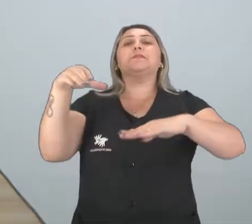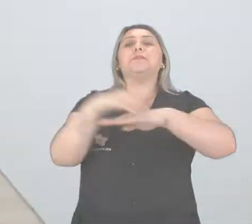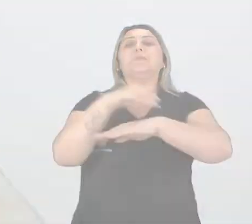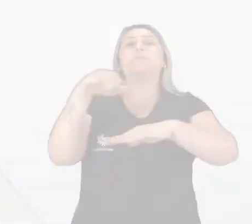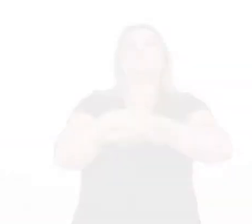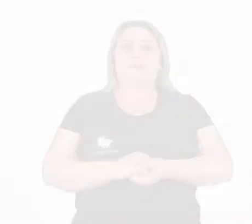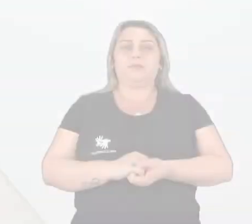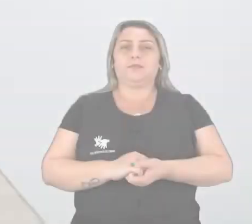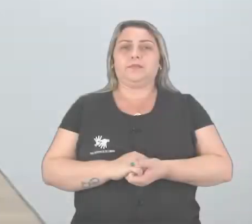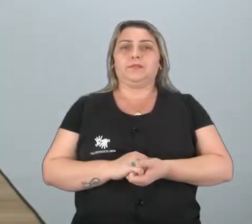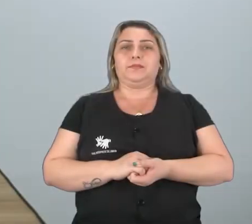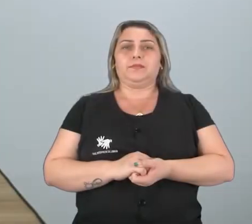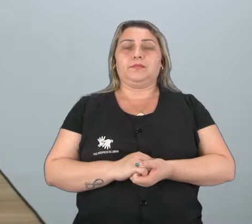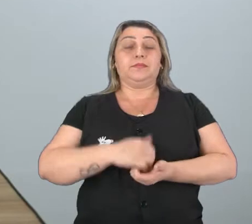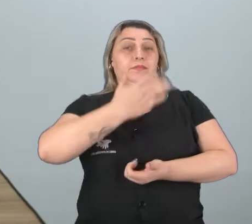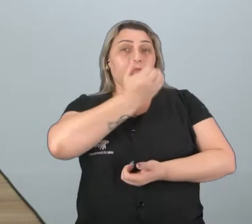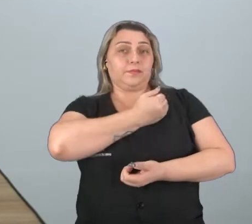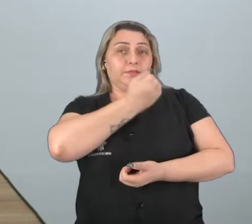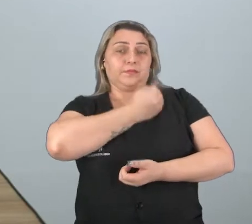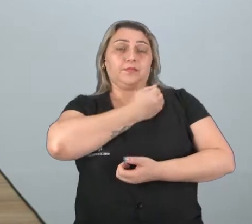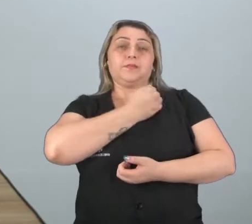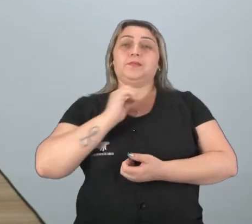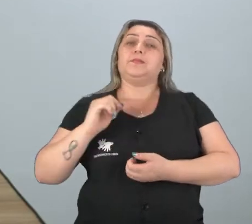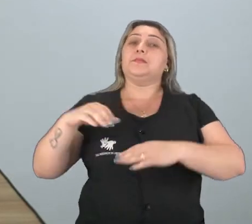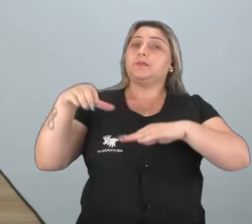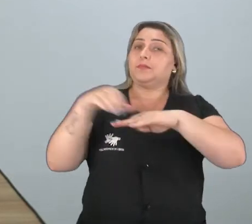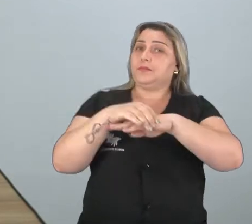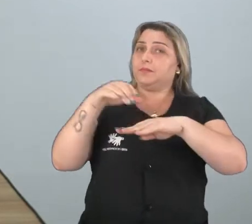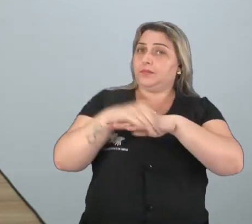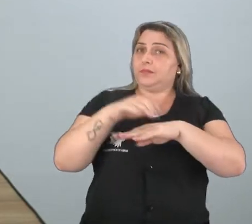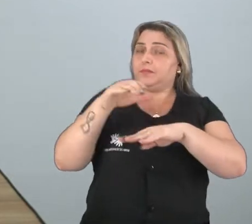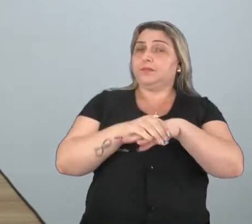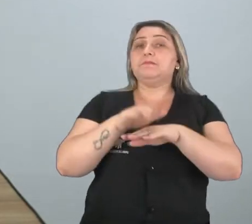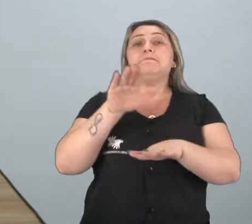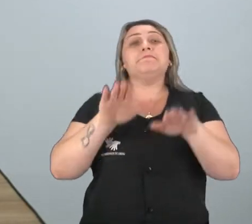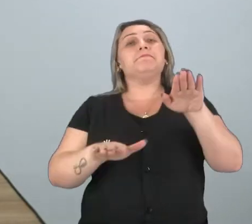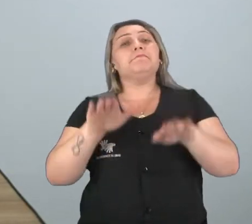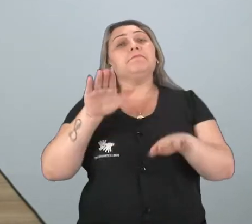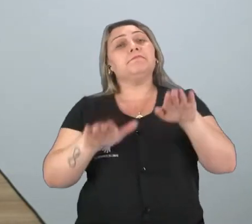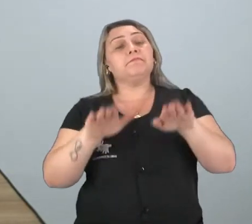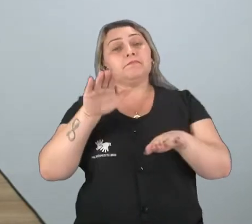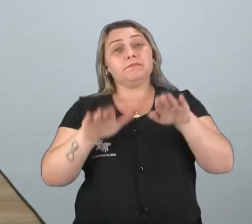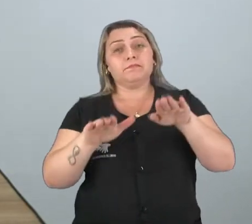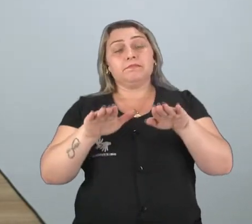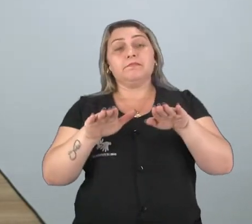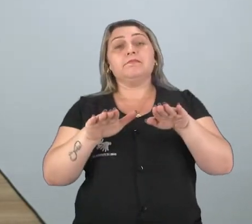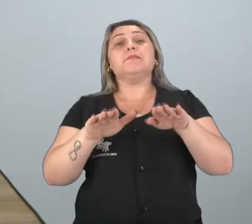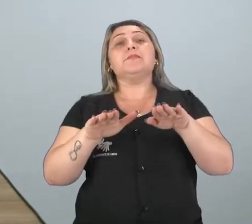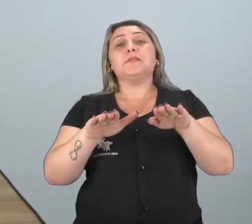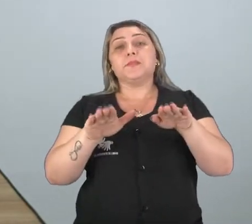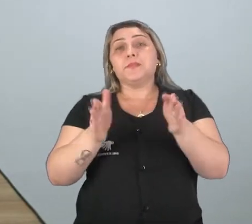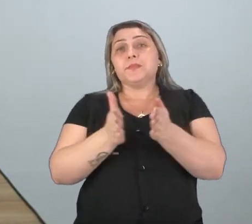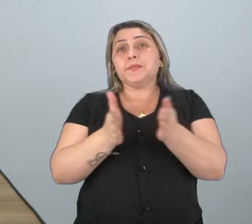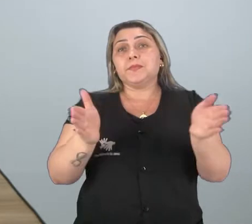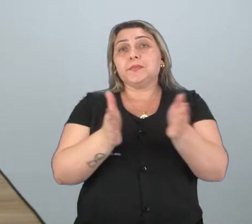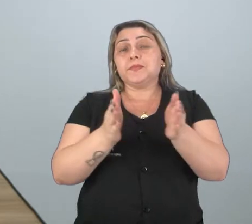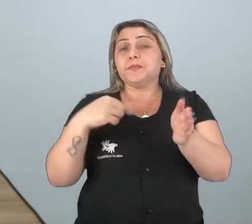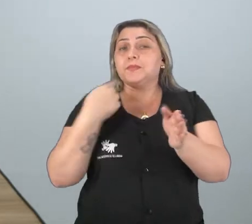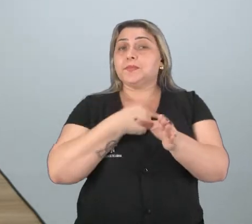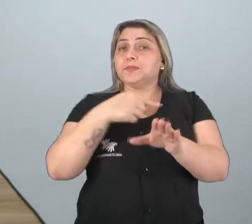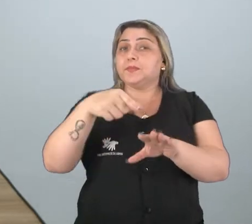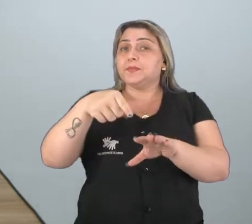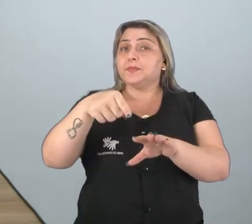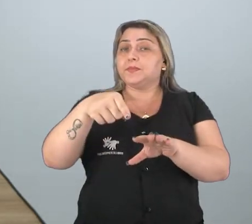calçados. O número do nosso calçado vai variar de acordo com o tamanho do nosso pé,